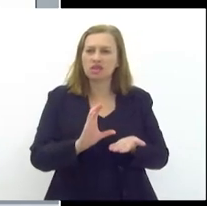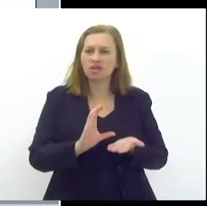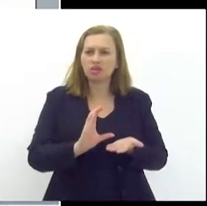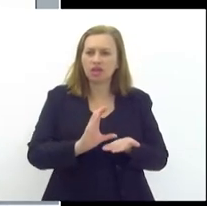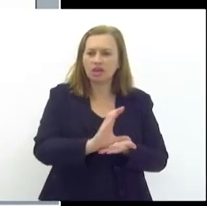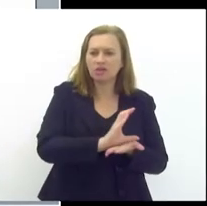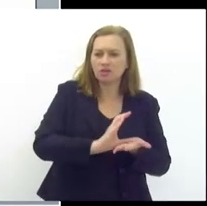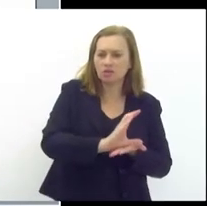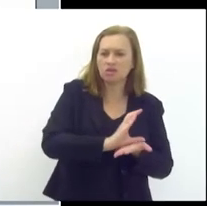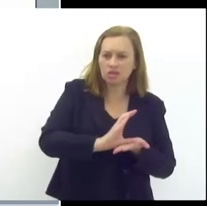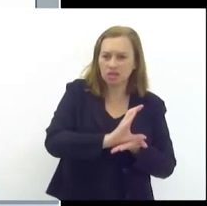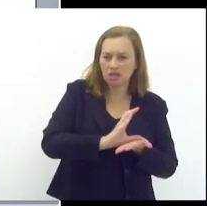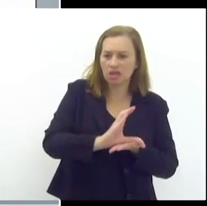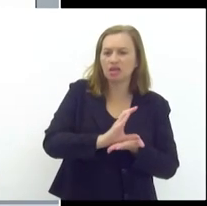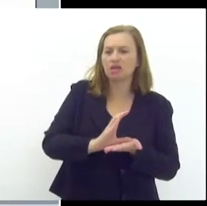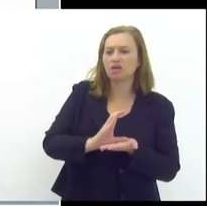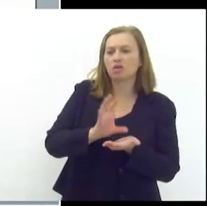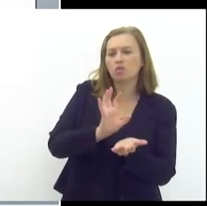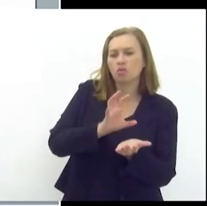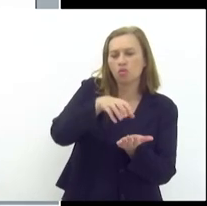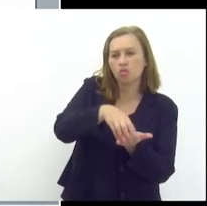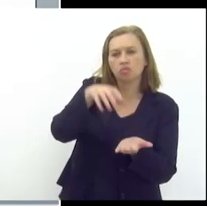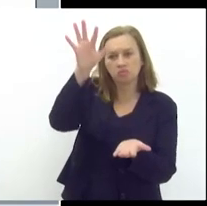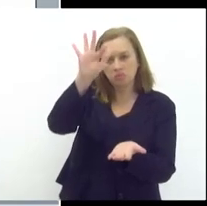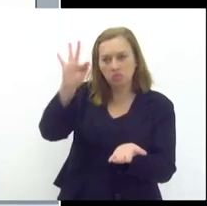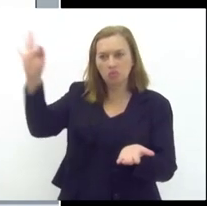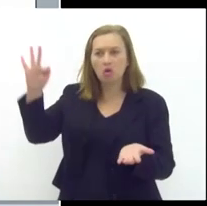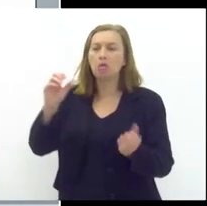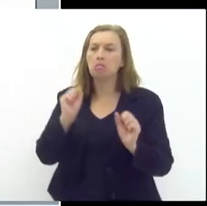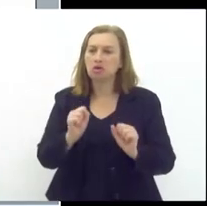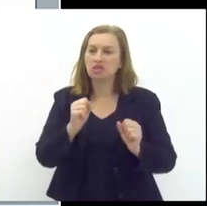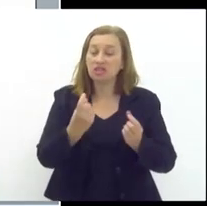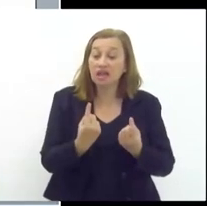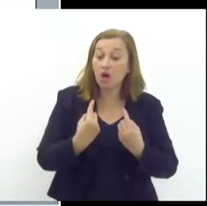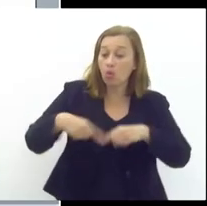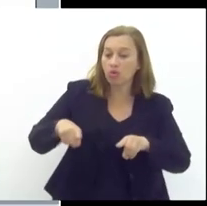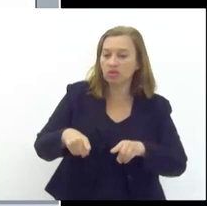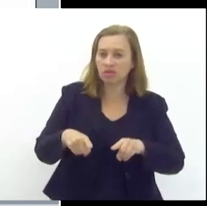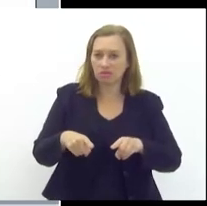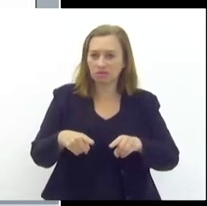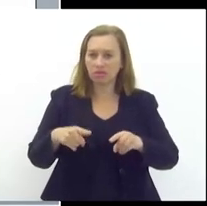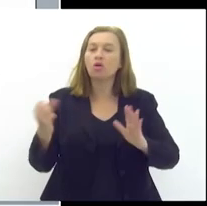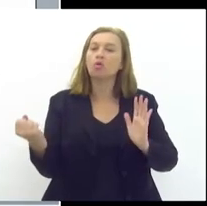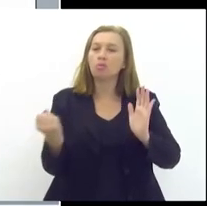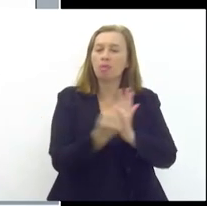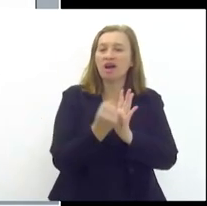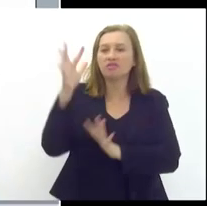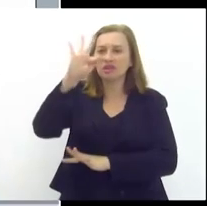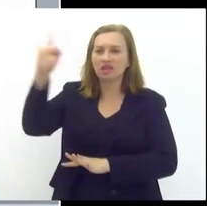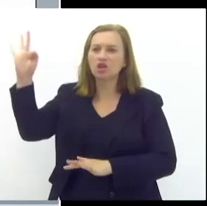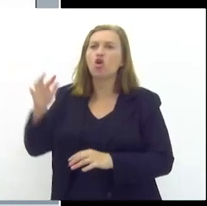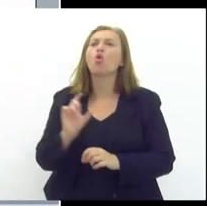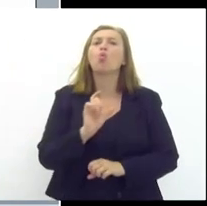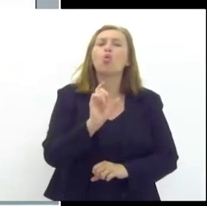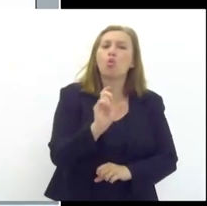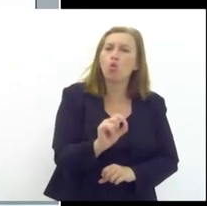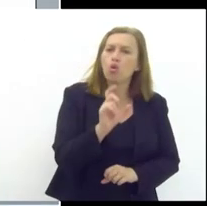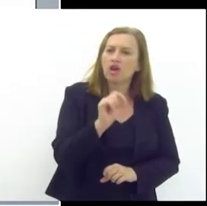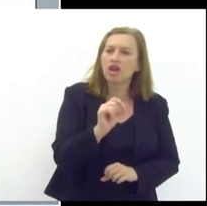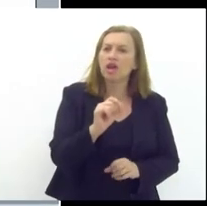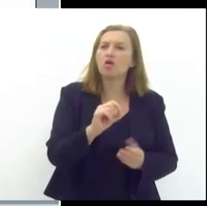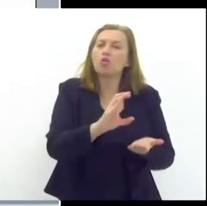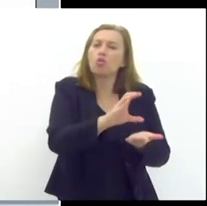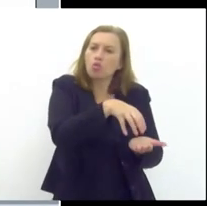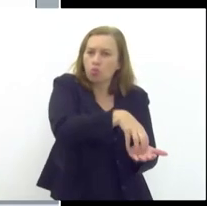poderia estar ferindo o pacto federativo o que que vai fazer o conselho federativo